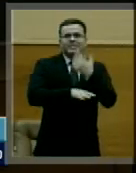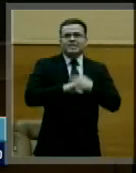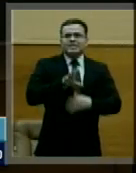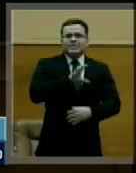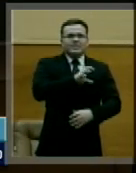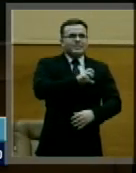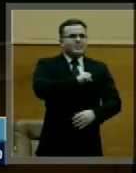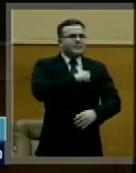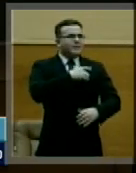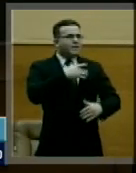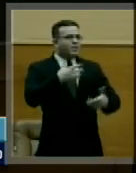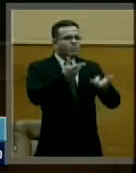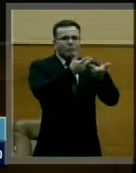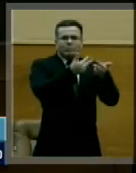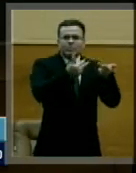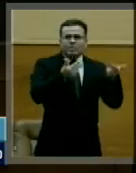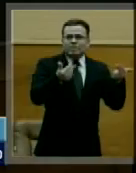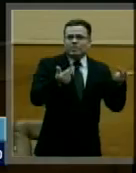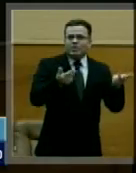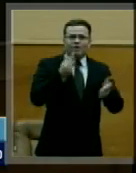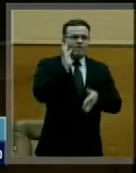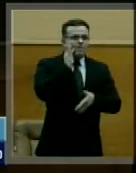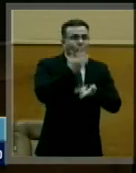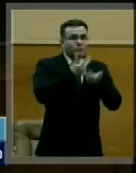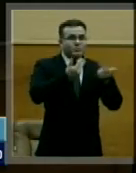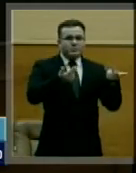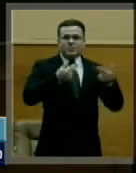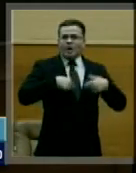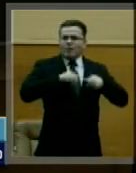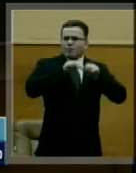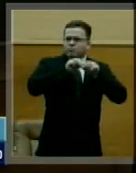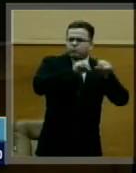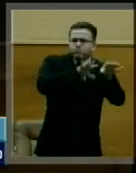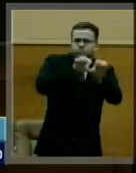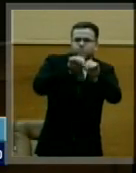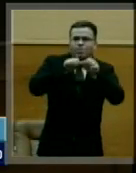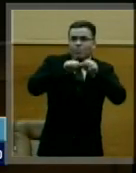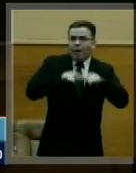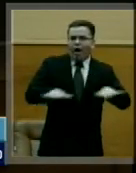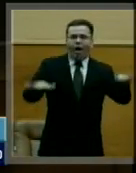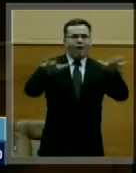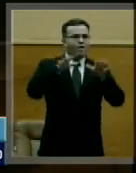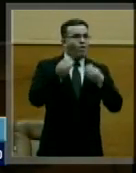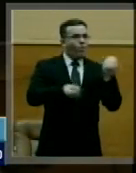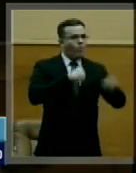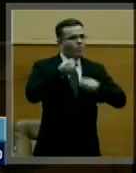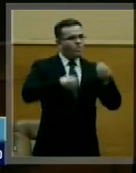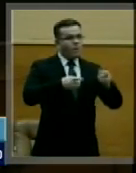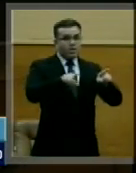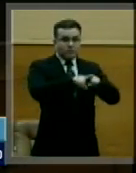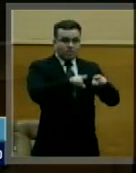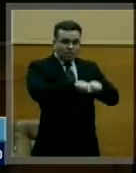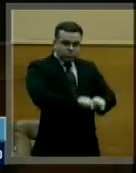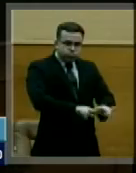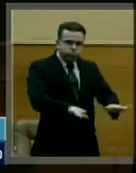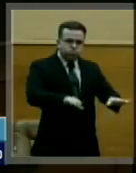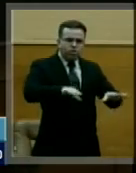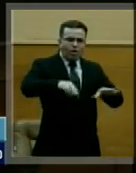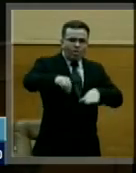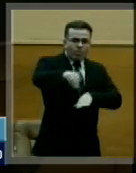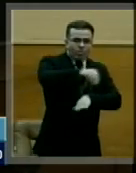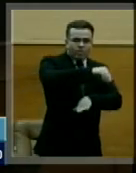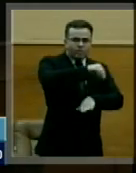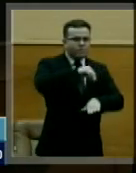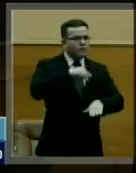produção de mudas, ele disseminava através dessa produção de mudas a arborização também aqui no estado de Sergipe. E teve